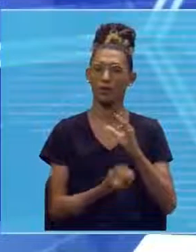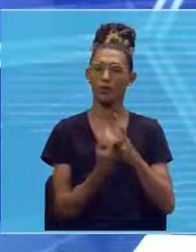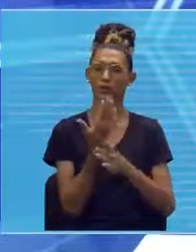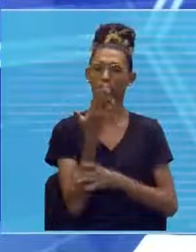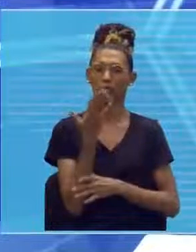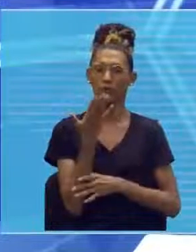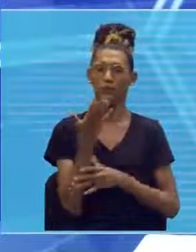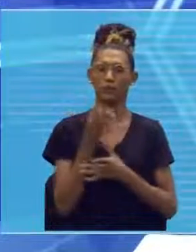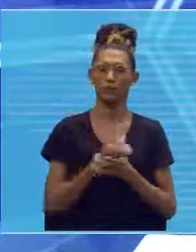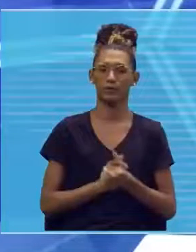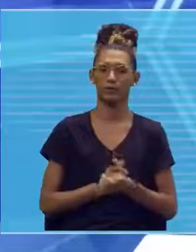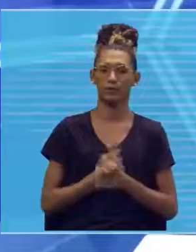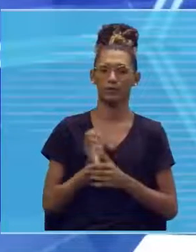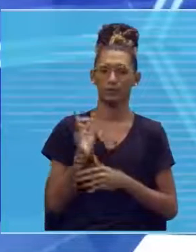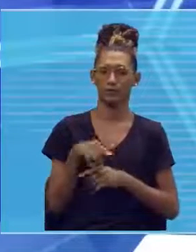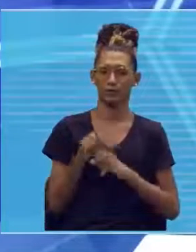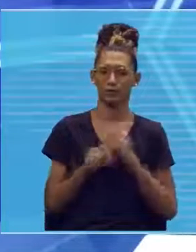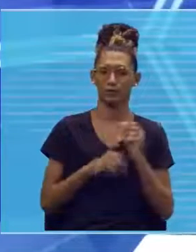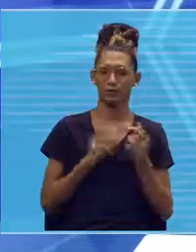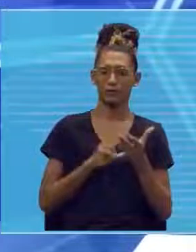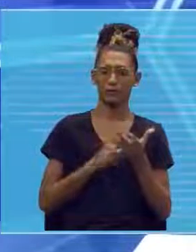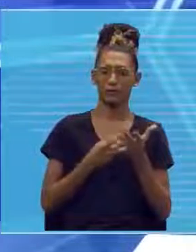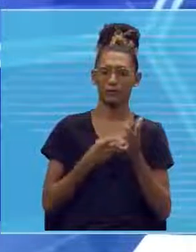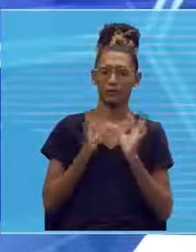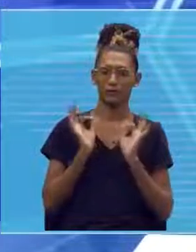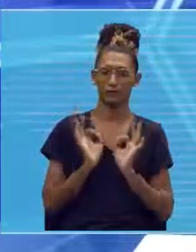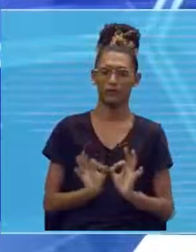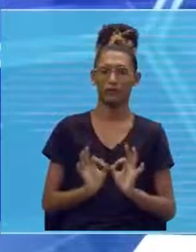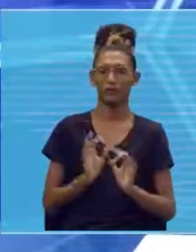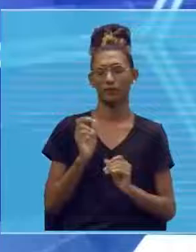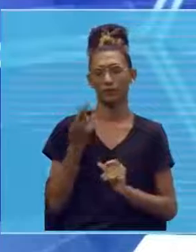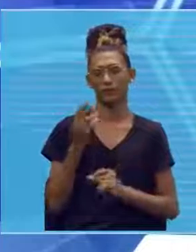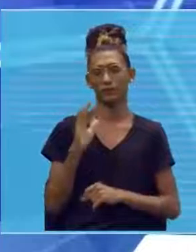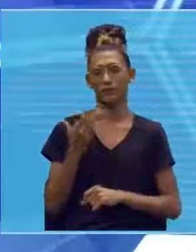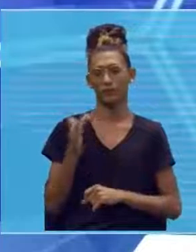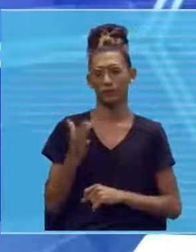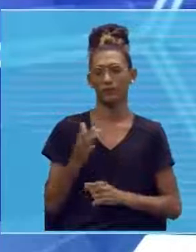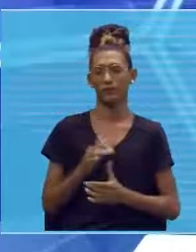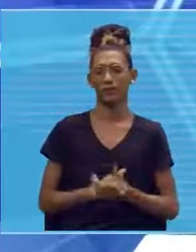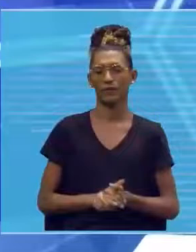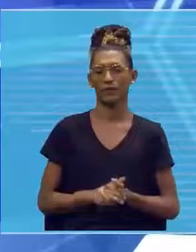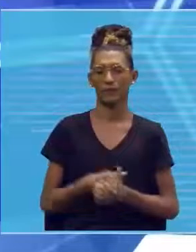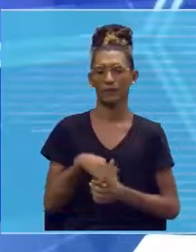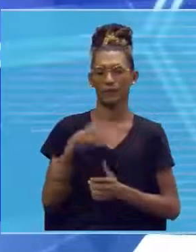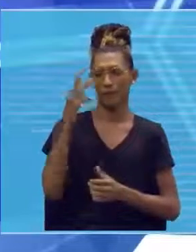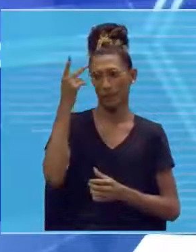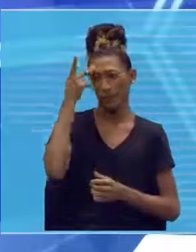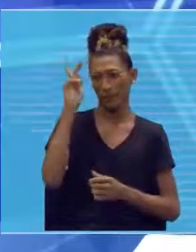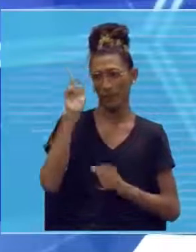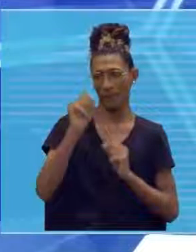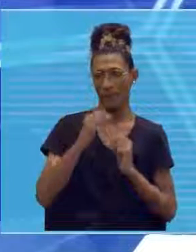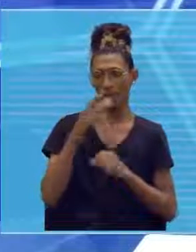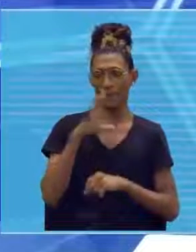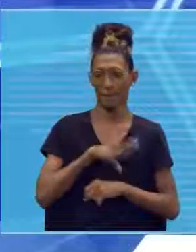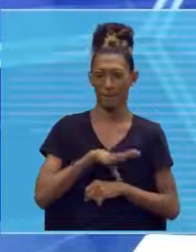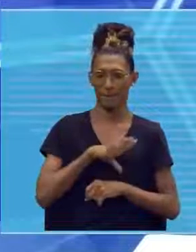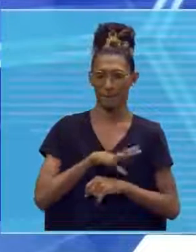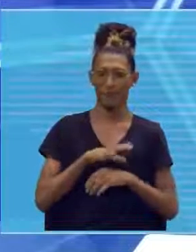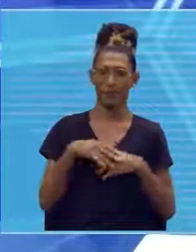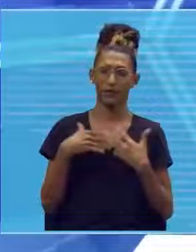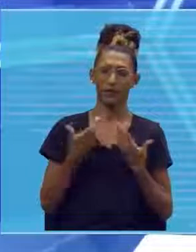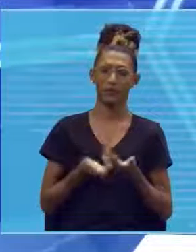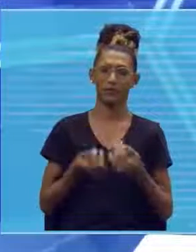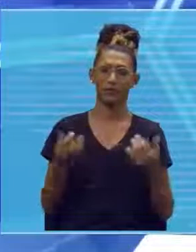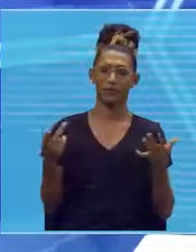essa é a a tradução correta ou aproximada para o português né então